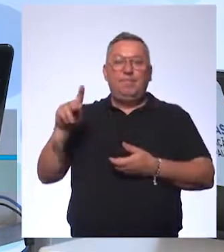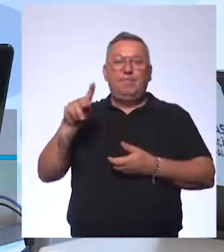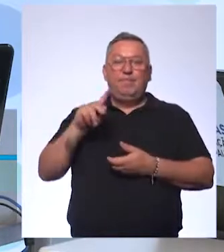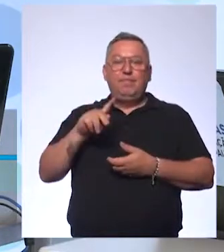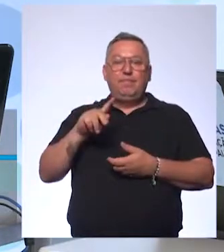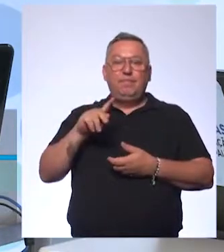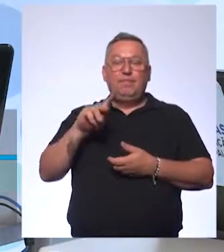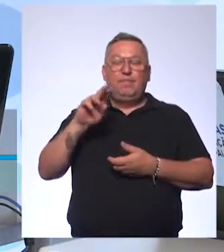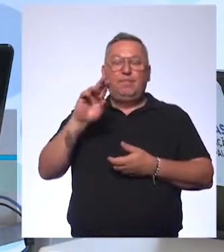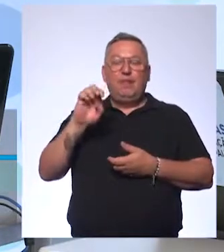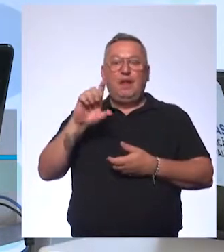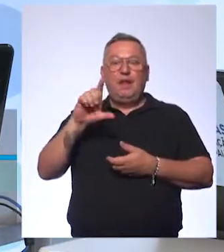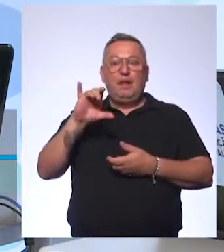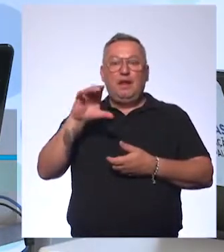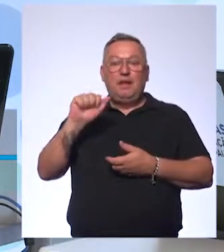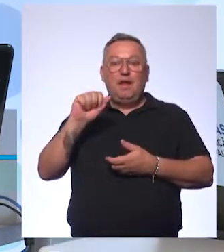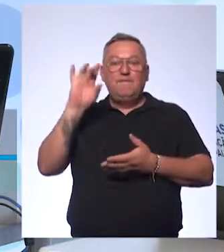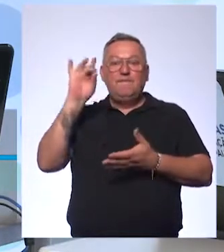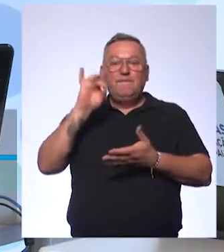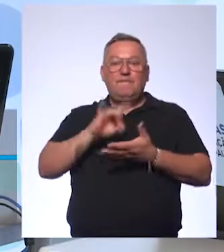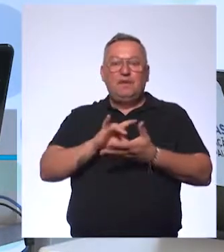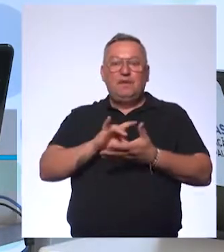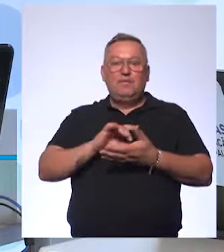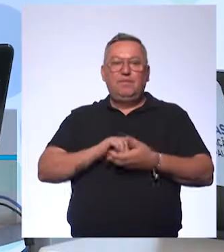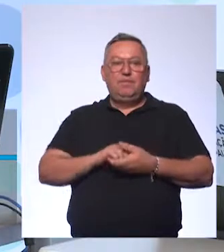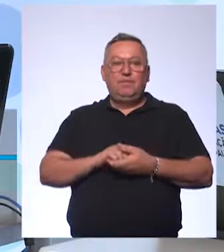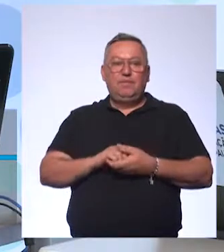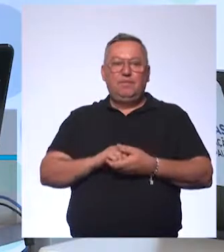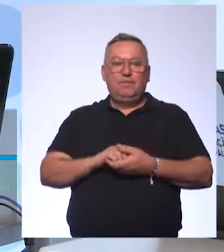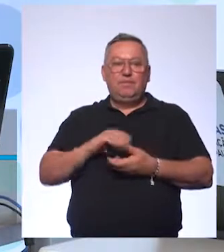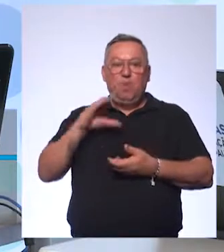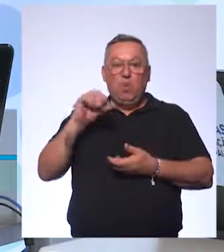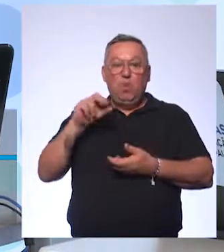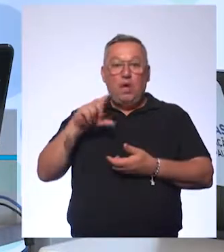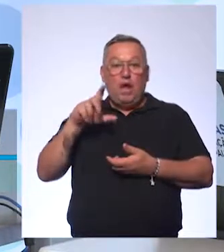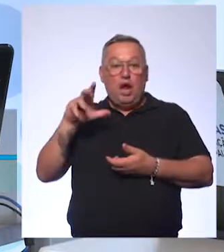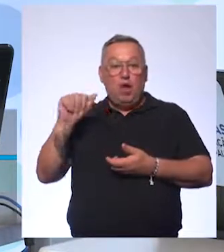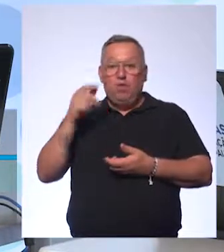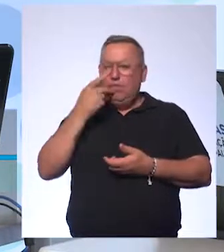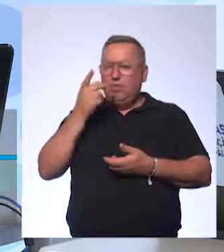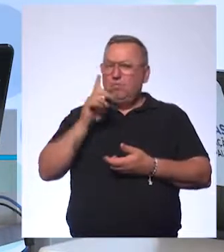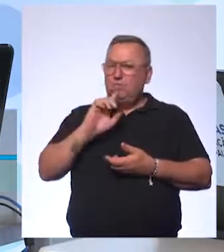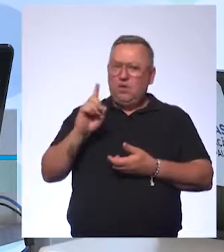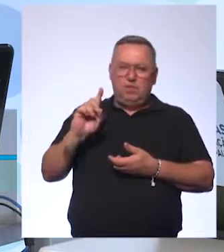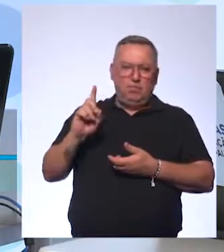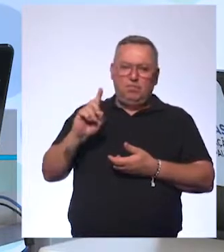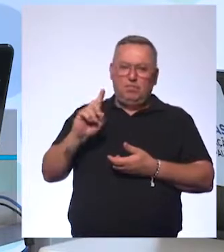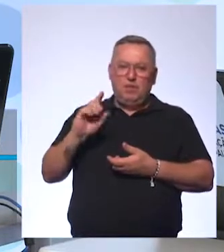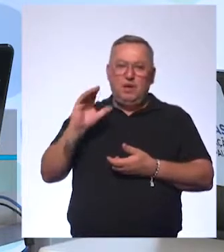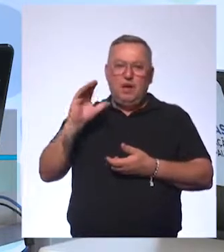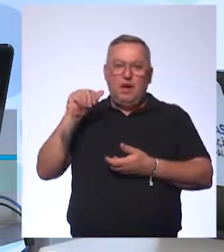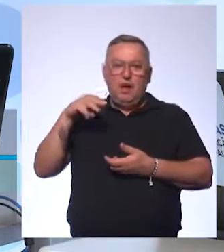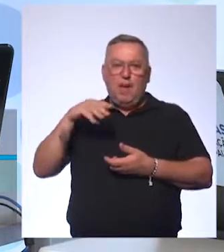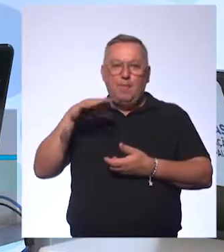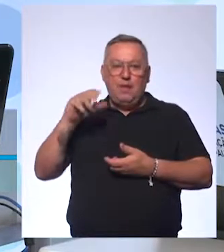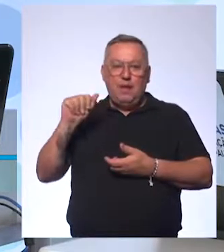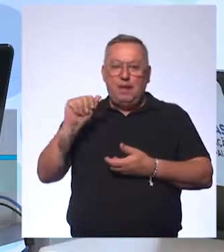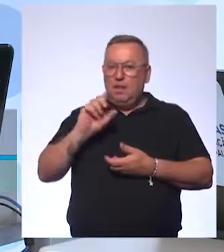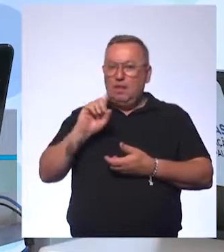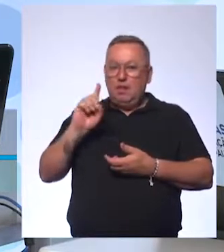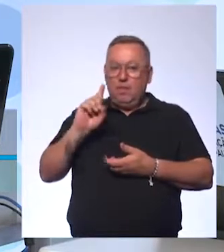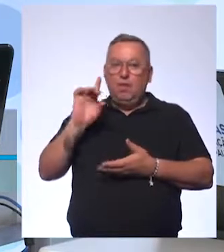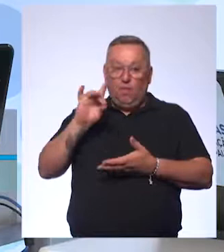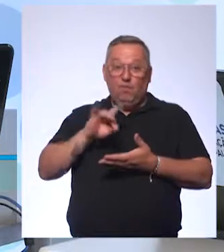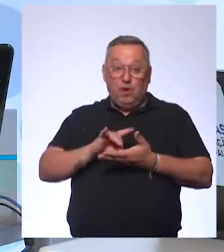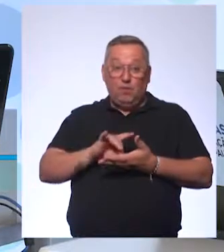Professora Elisa, fato. Então, O é Carlos não, né? disse que não. A Camila, não. É um